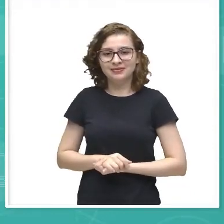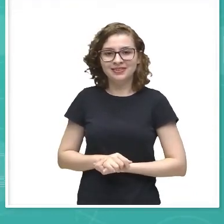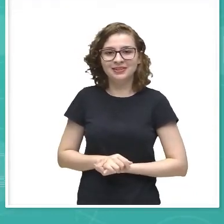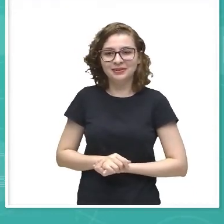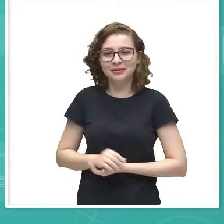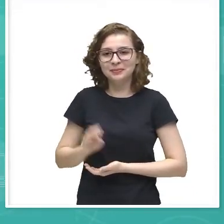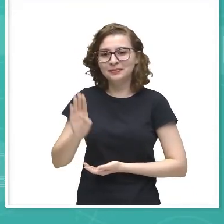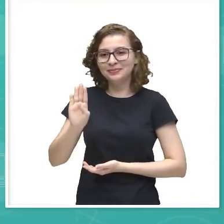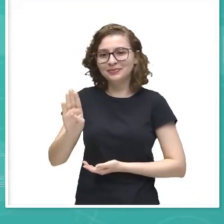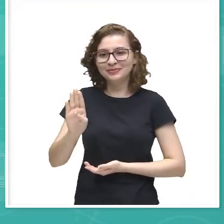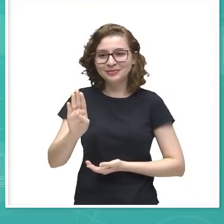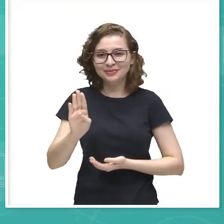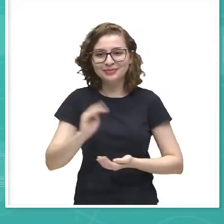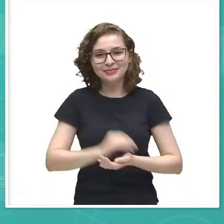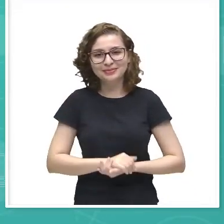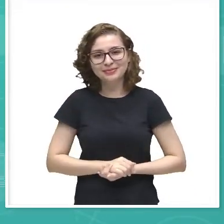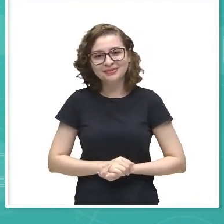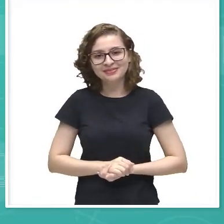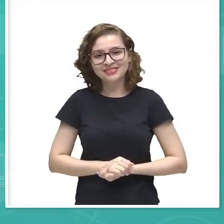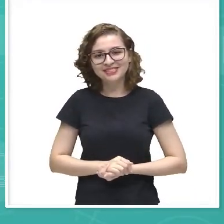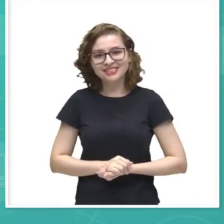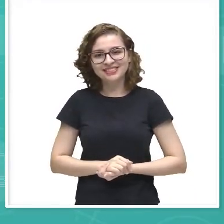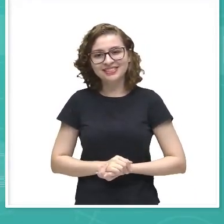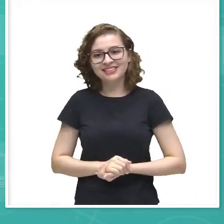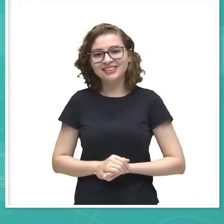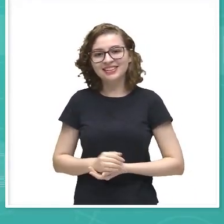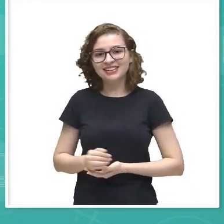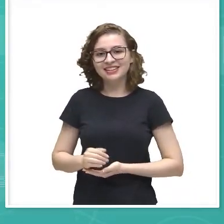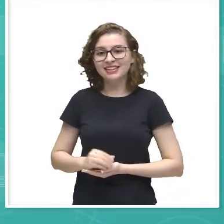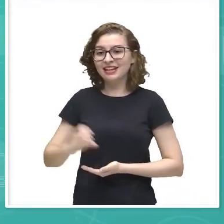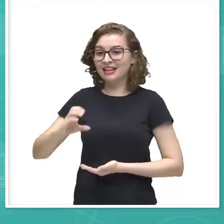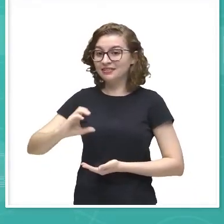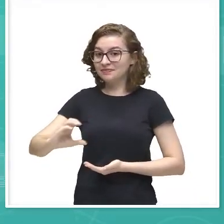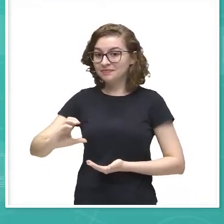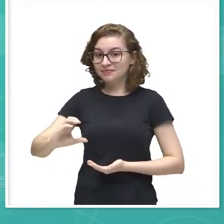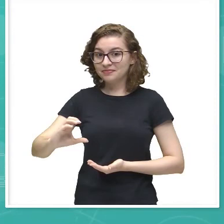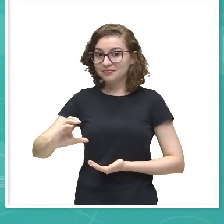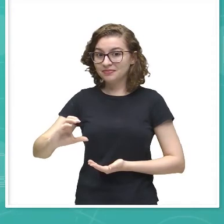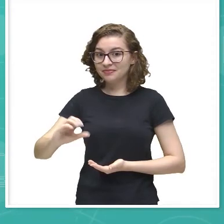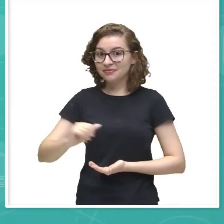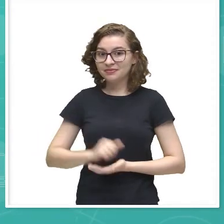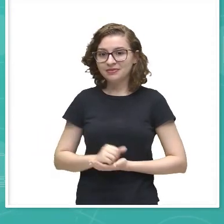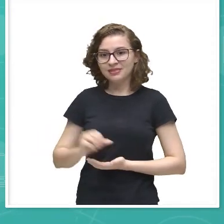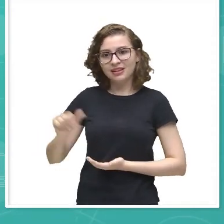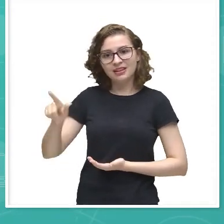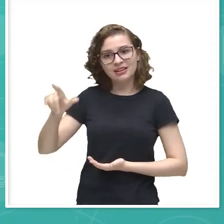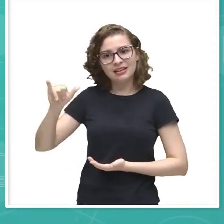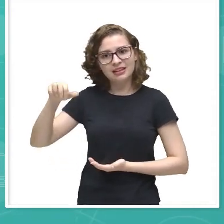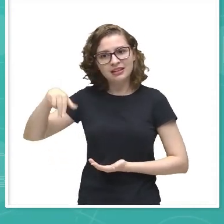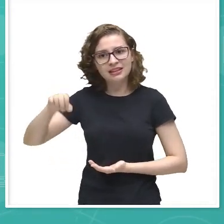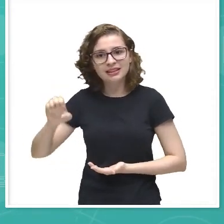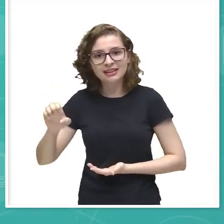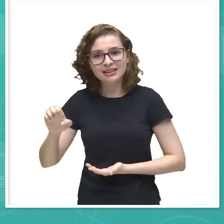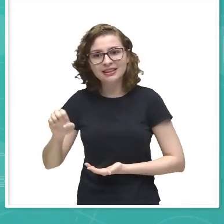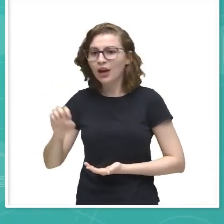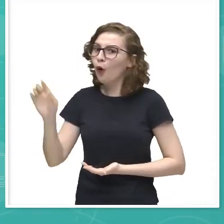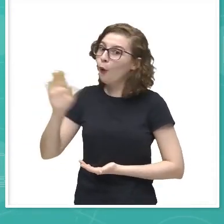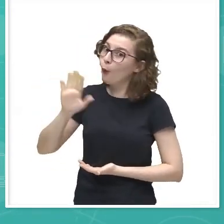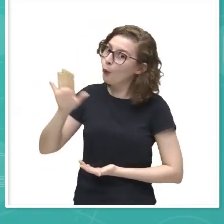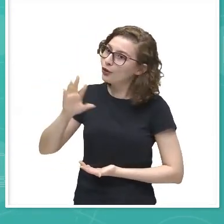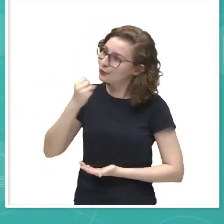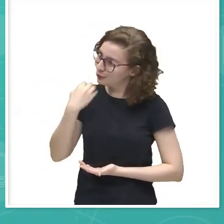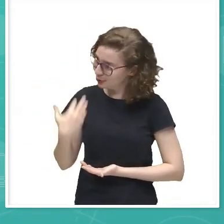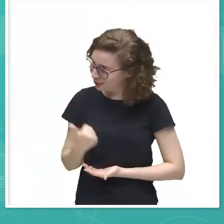olha só. É, a Ludmilla tá falando que é a letra C. Aline, oi Aline, tudo bem? Você vem sempre por aqui,